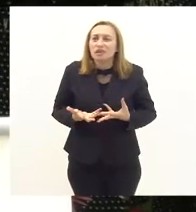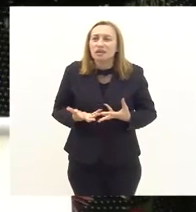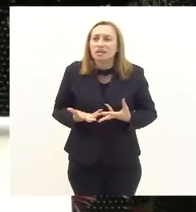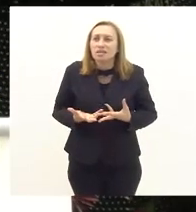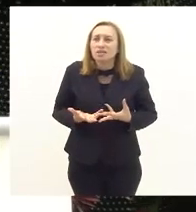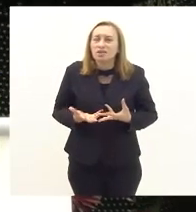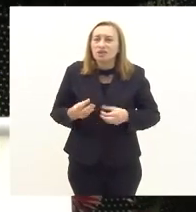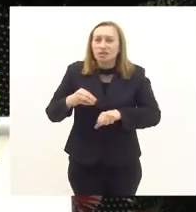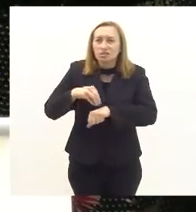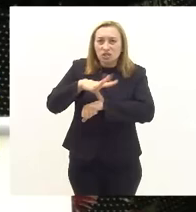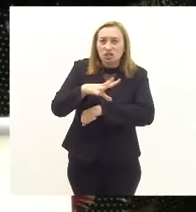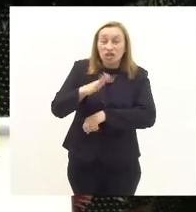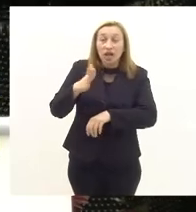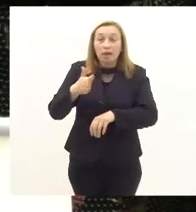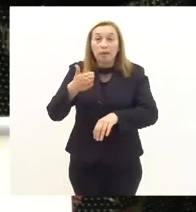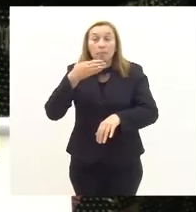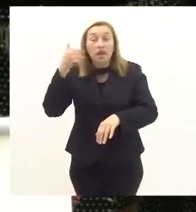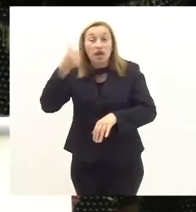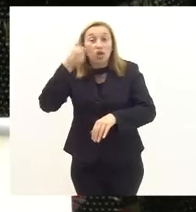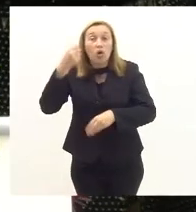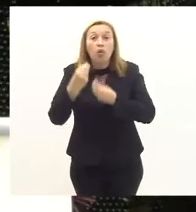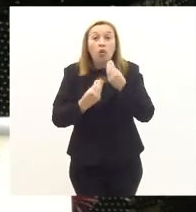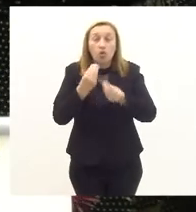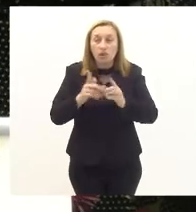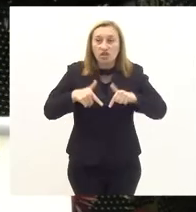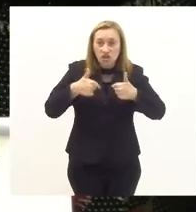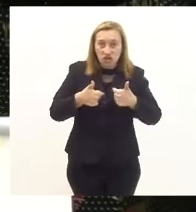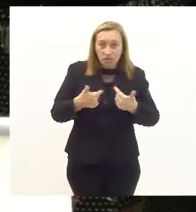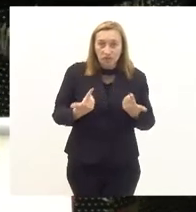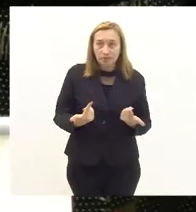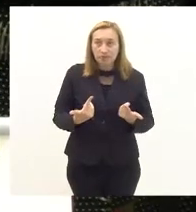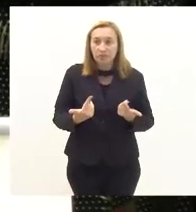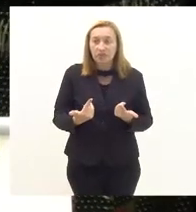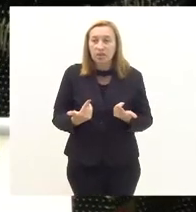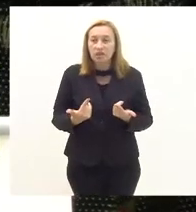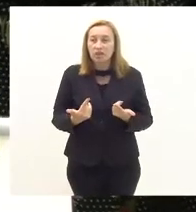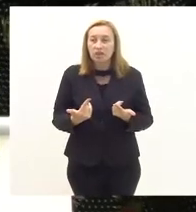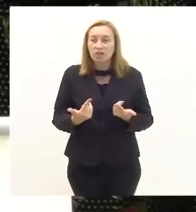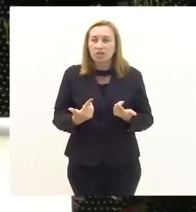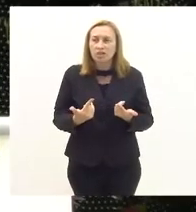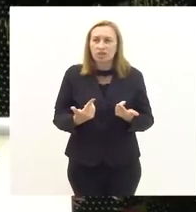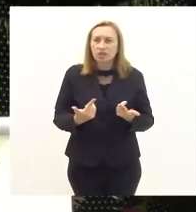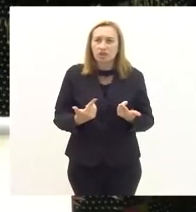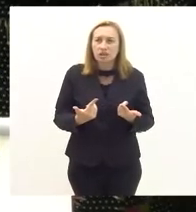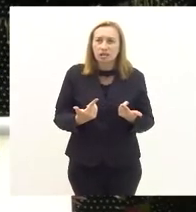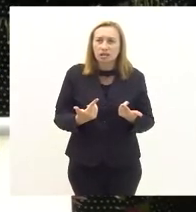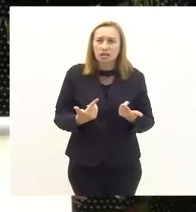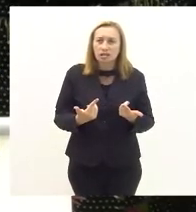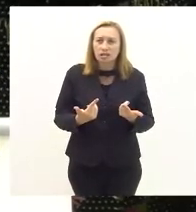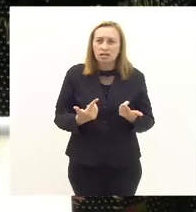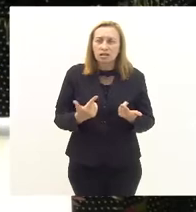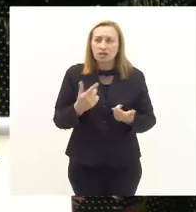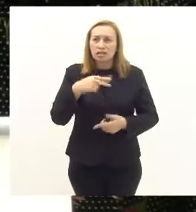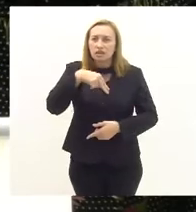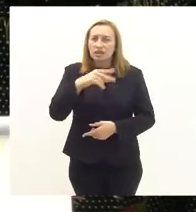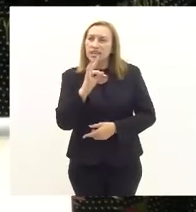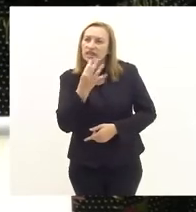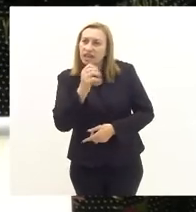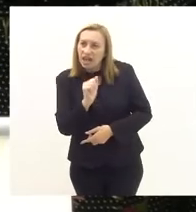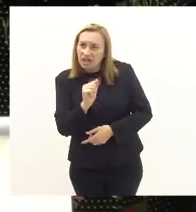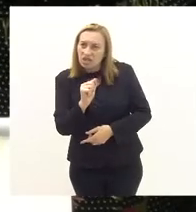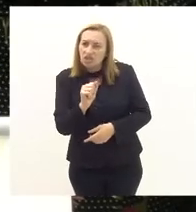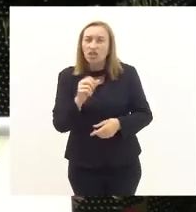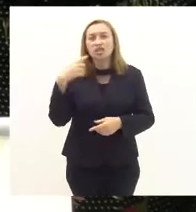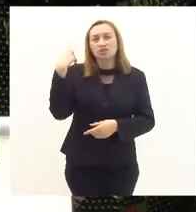Me indicar as coisas melhor, que eu não entendo muito. Aí eles me... A Natasha, a doutora Natasha, a